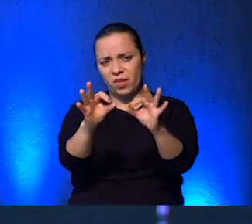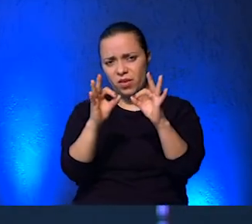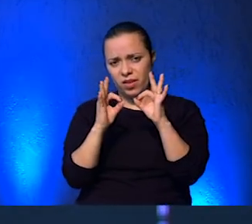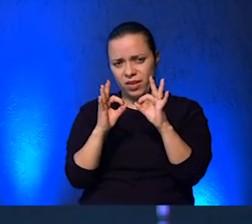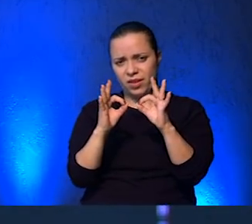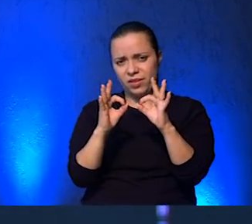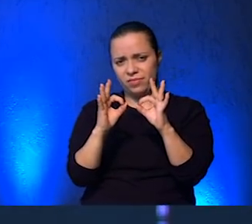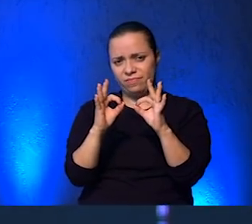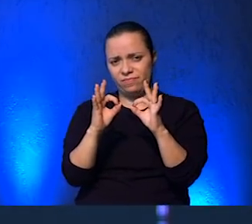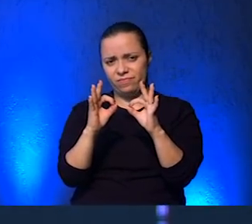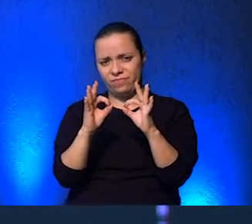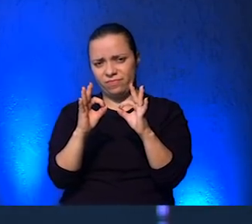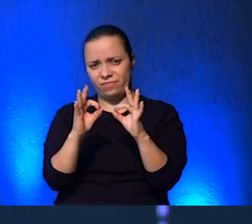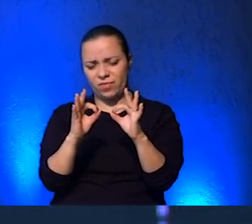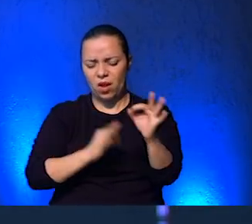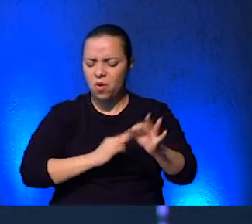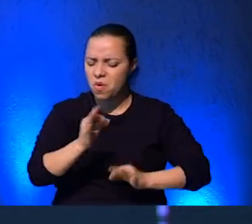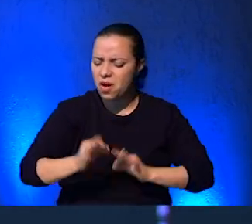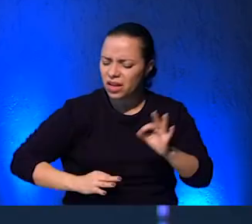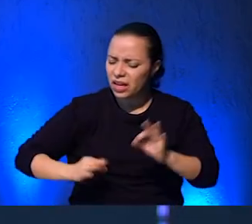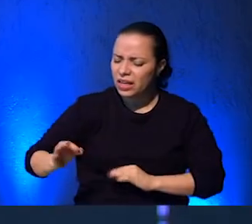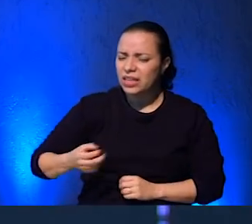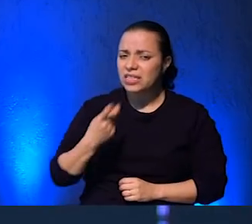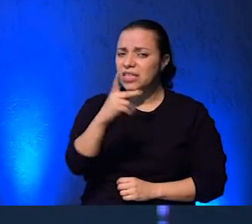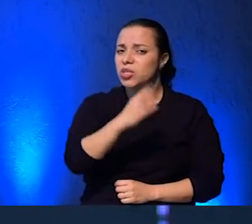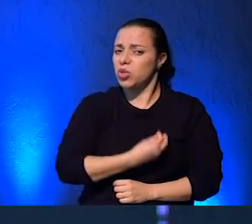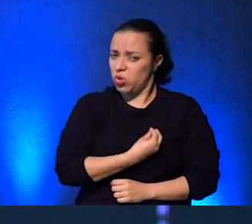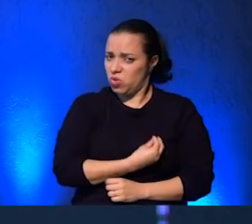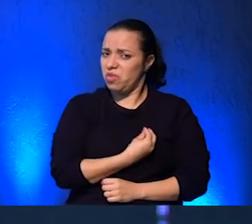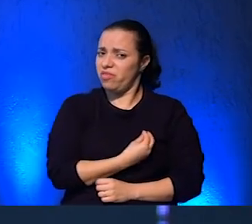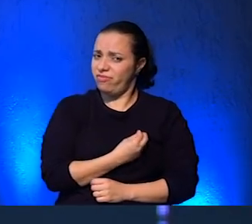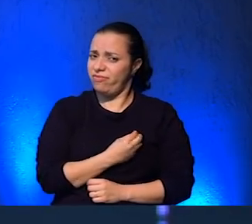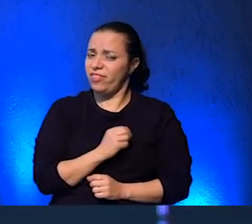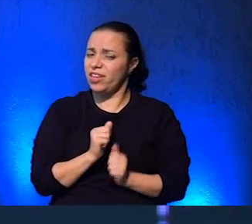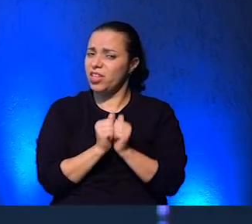agora conserta a sua vida com deus